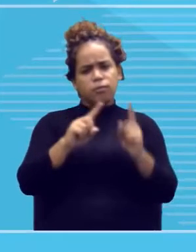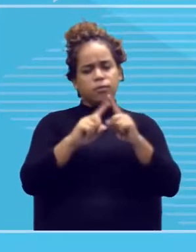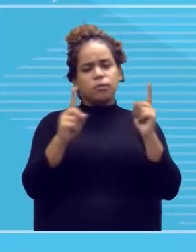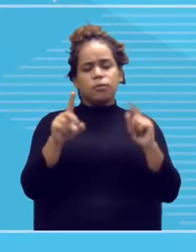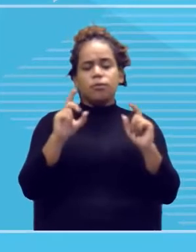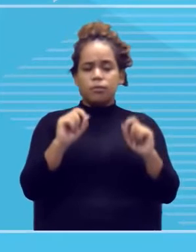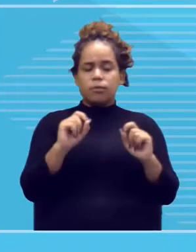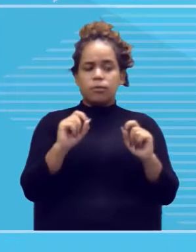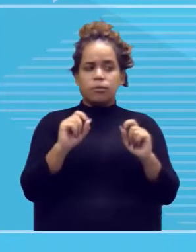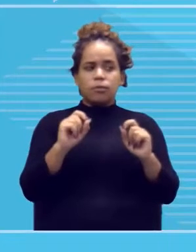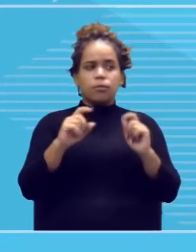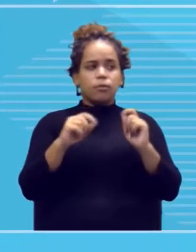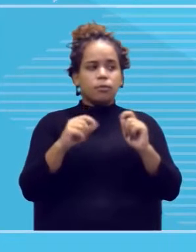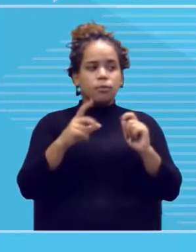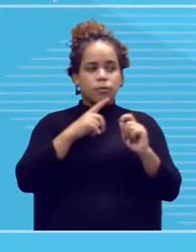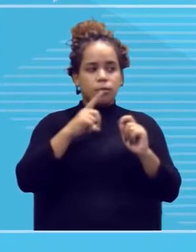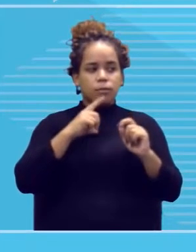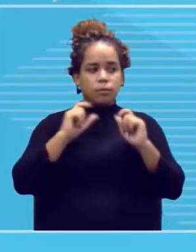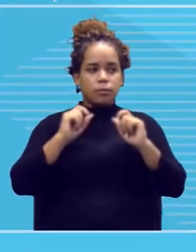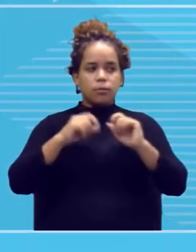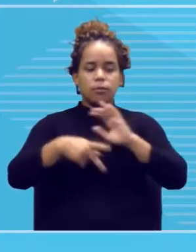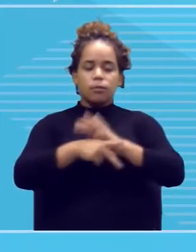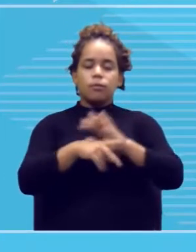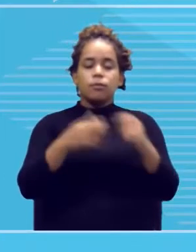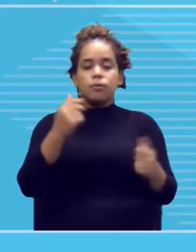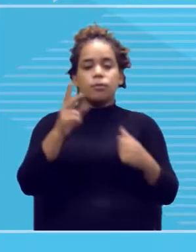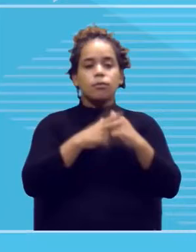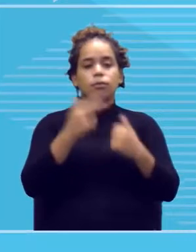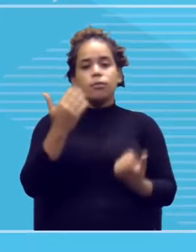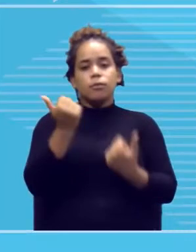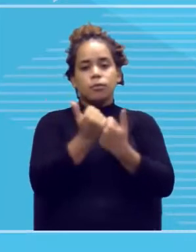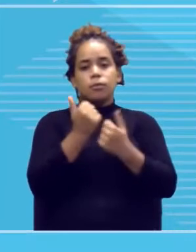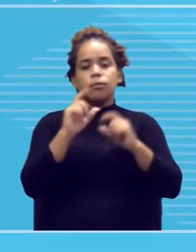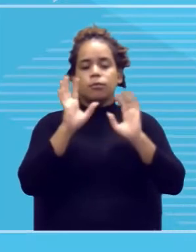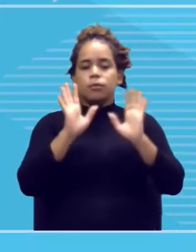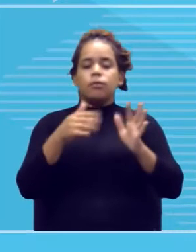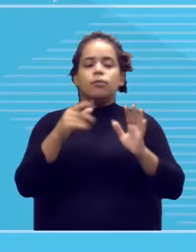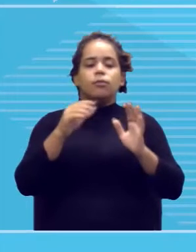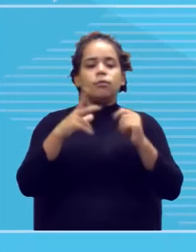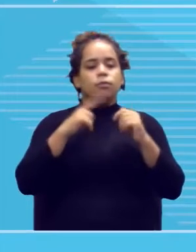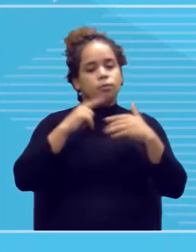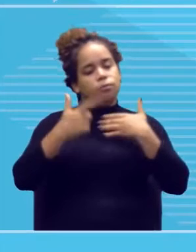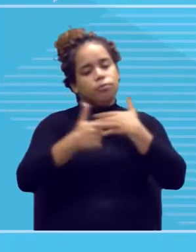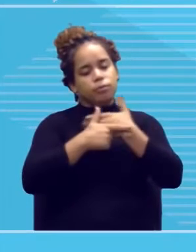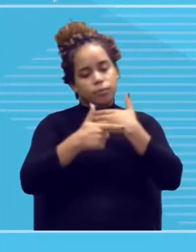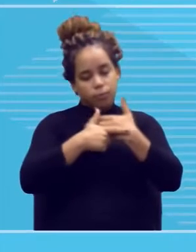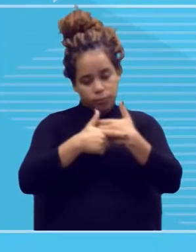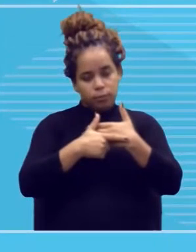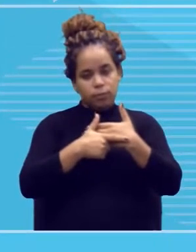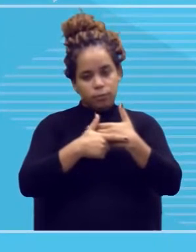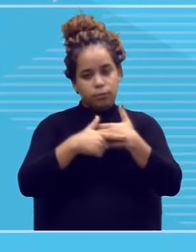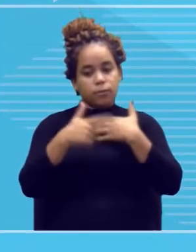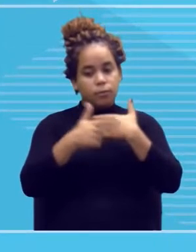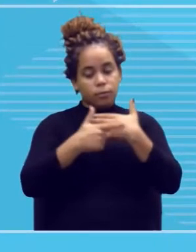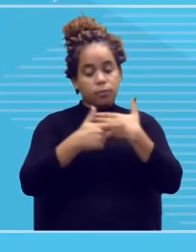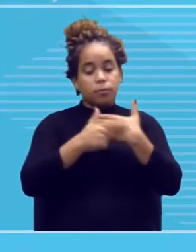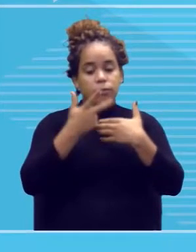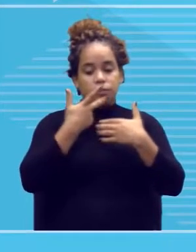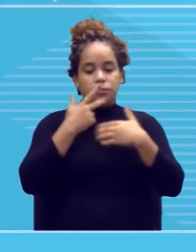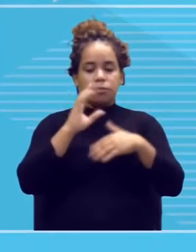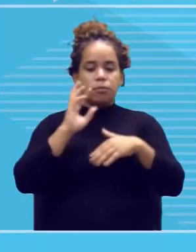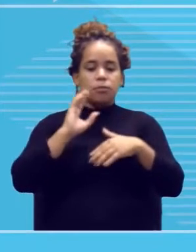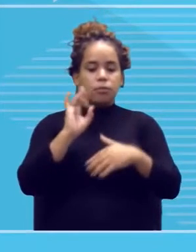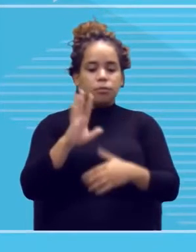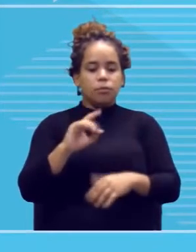coisa o próprio modal ele já cumpre essa função entende ele já cumpre essa função dizer que essa é uma